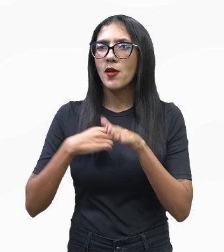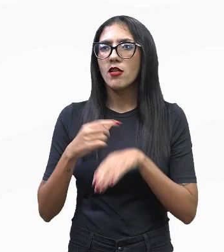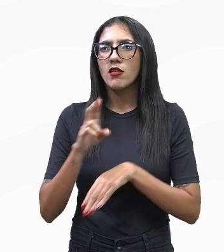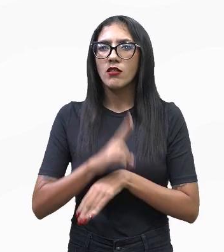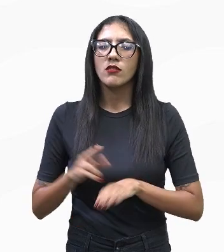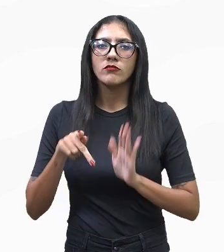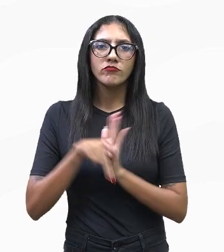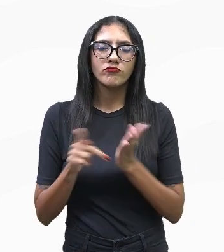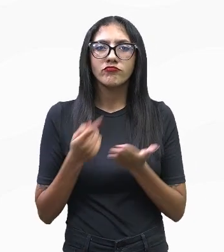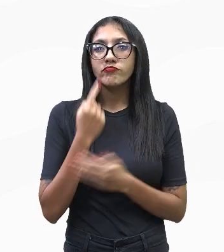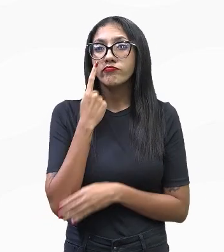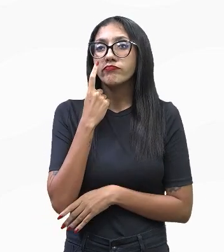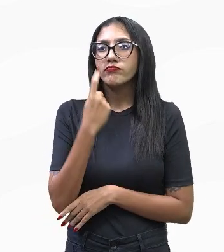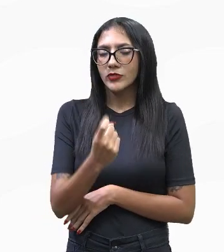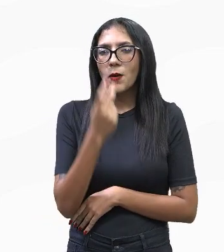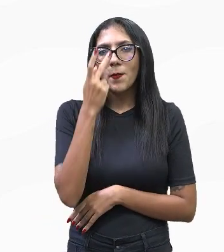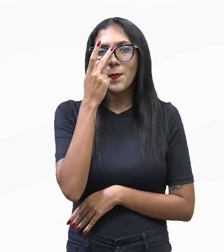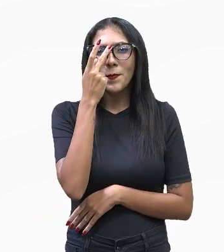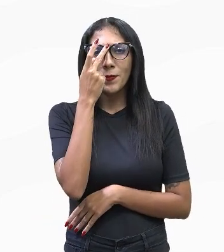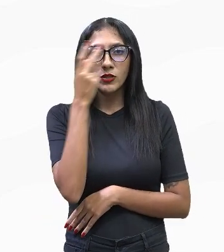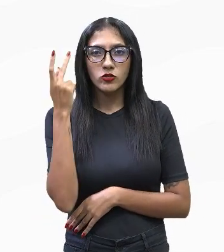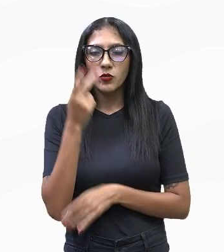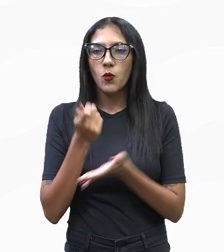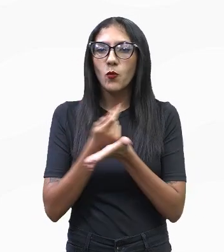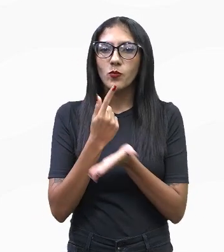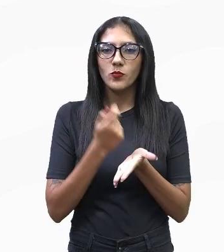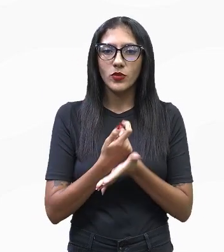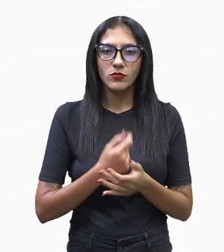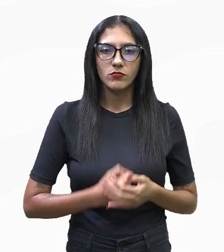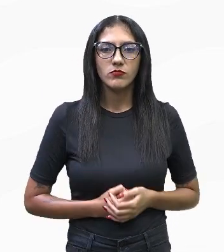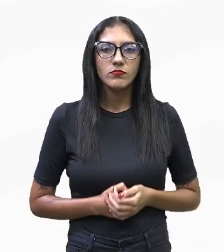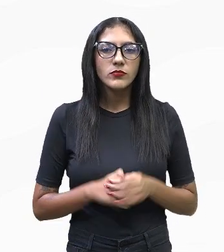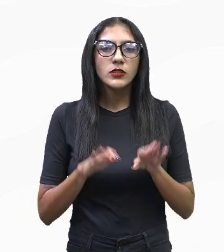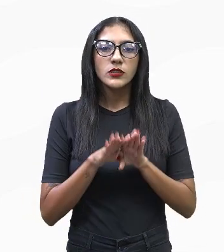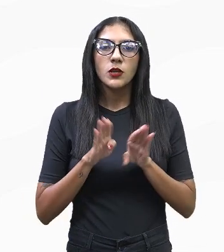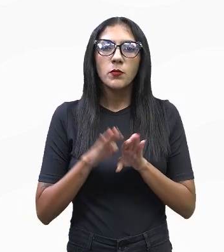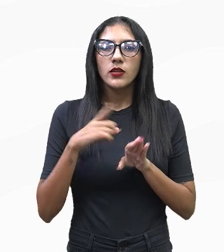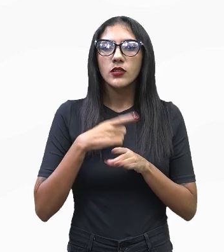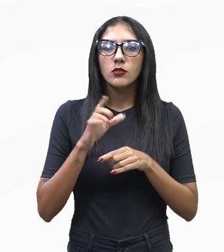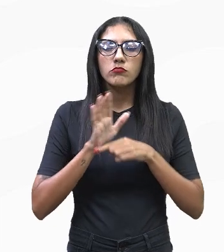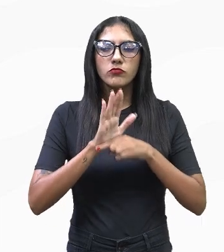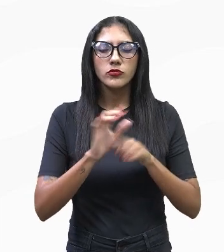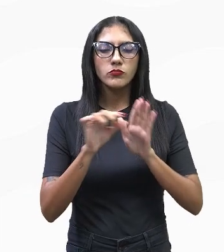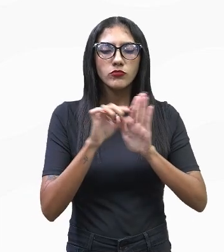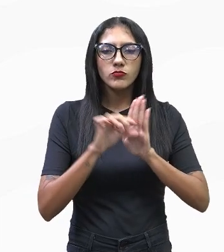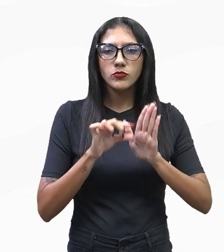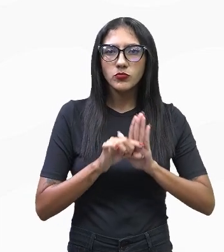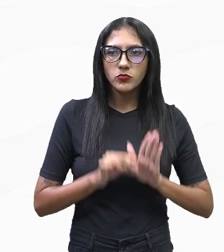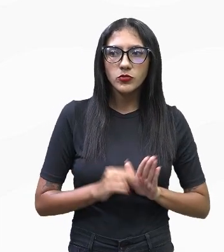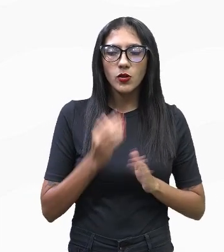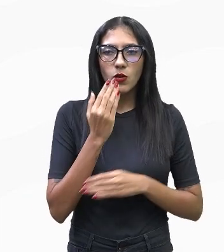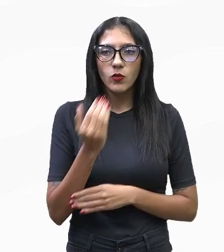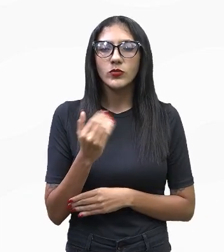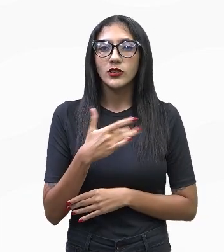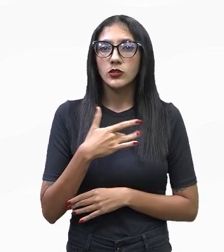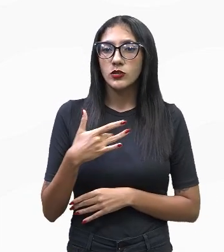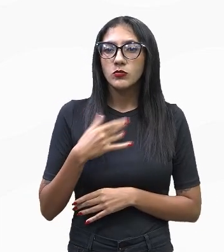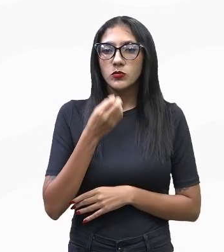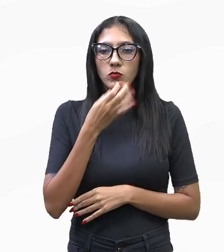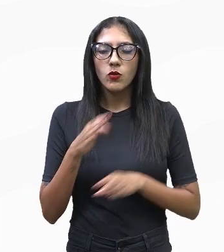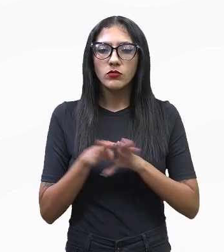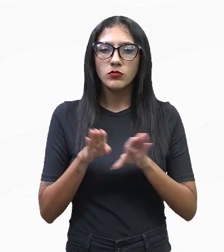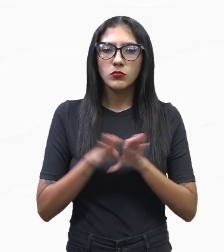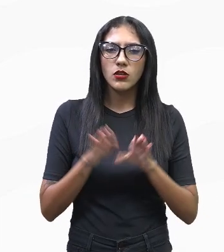os consumidores, né? São materiais com informações e recomendações sobre alimentação saudável, assim como anúncios em televisão,